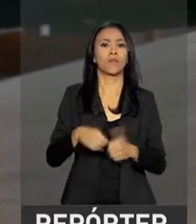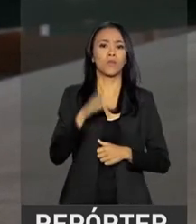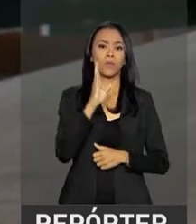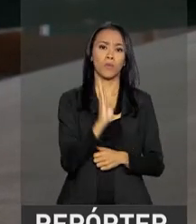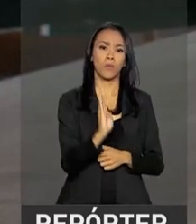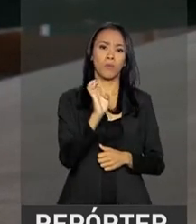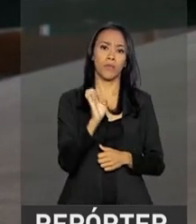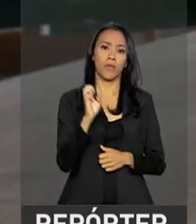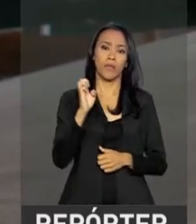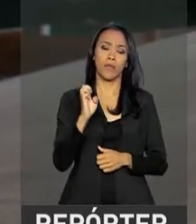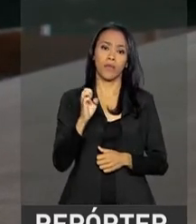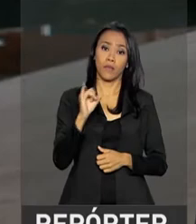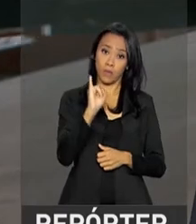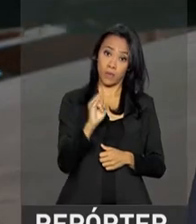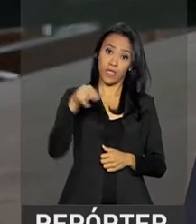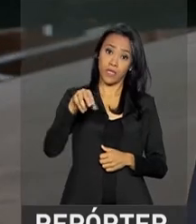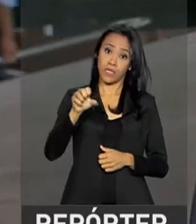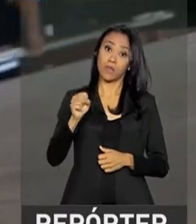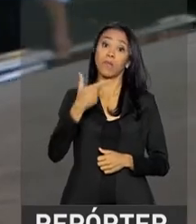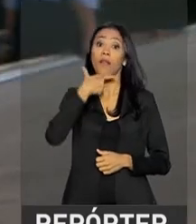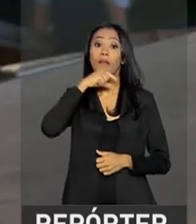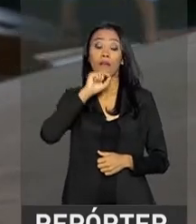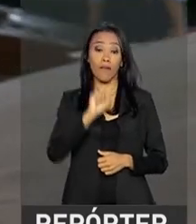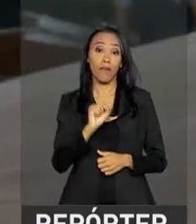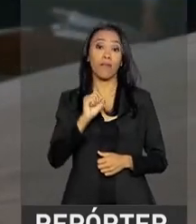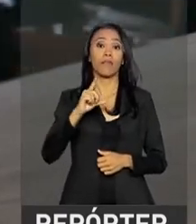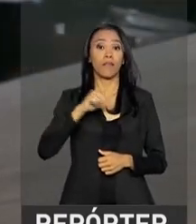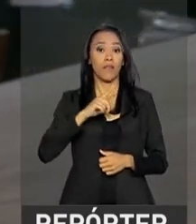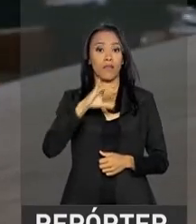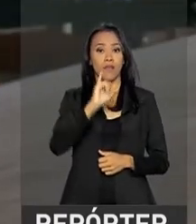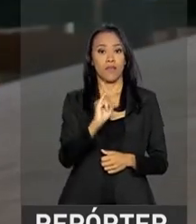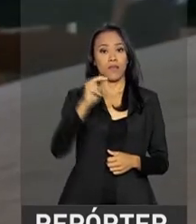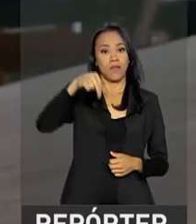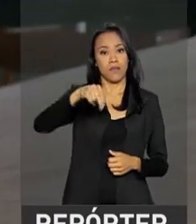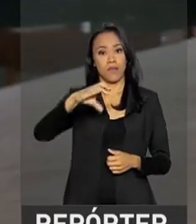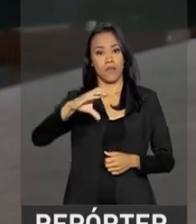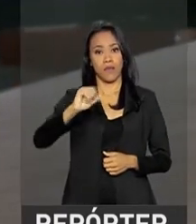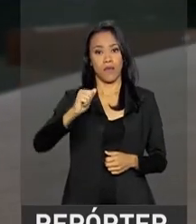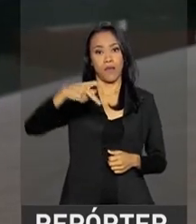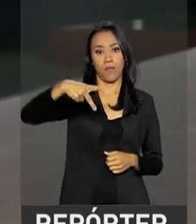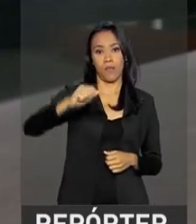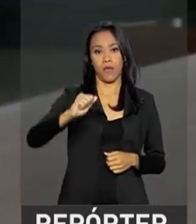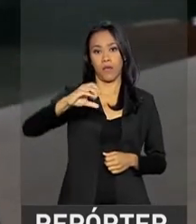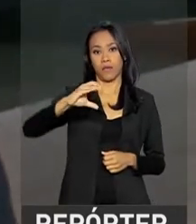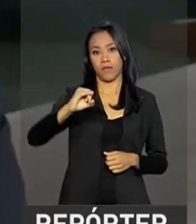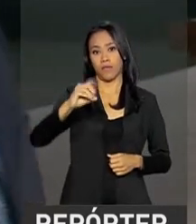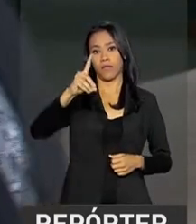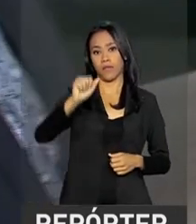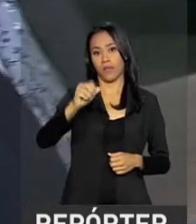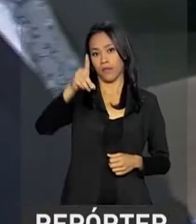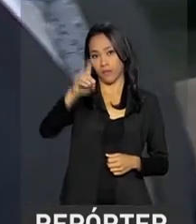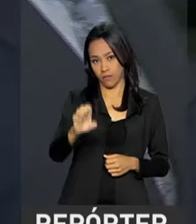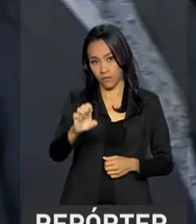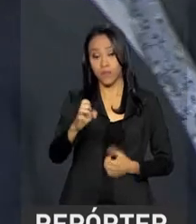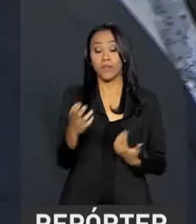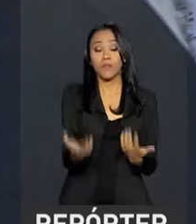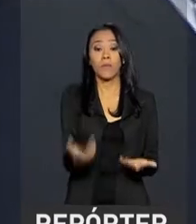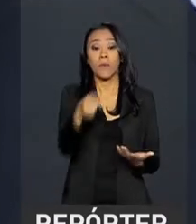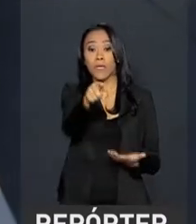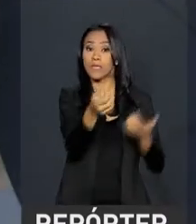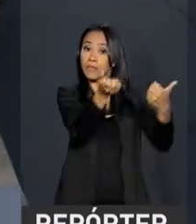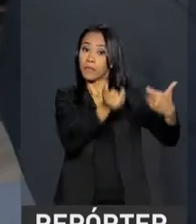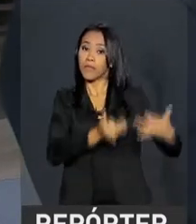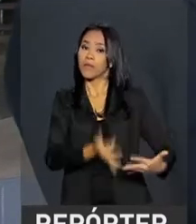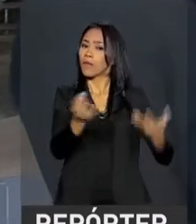para explicar melhor esse assunto aqui ao meu lado está o ministro interino do desenvolvimento social alberto beltrame ministro com o